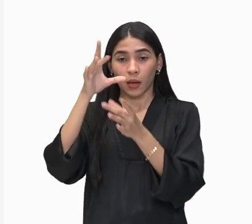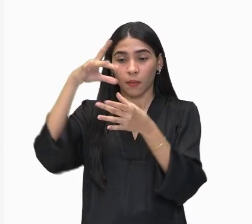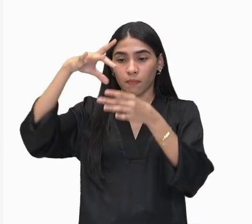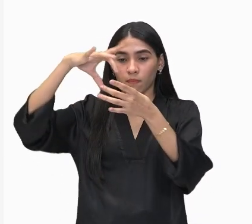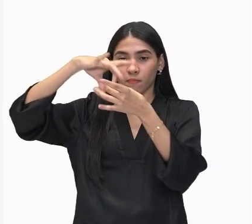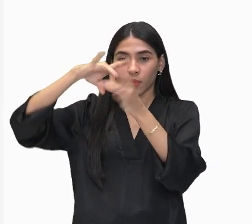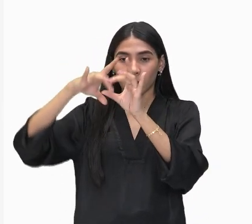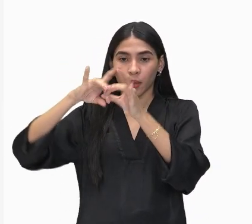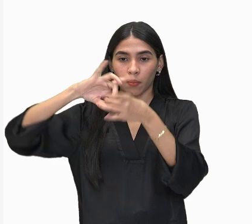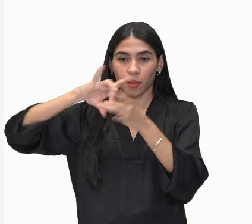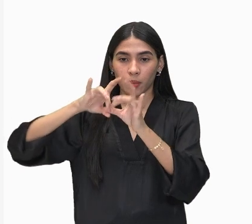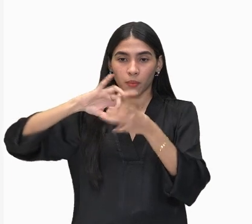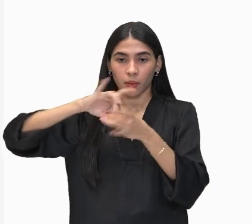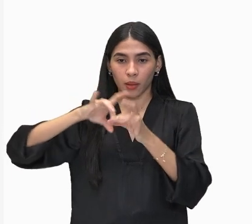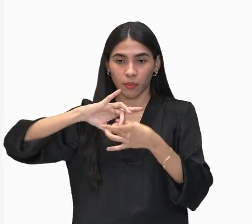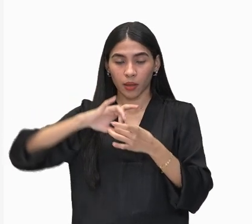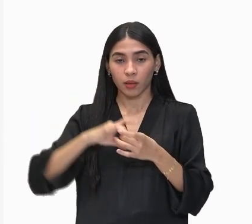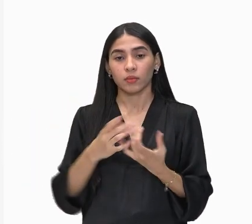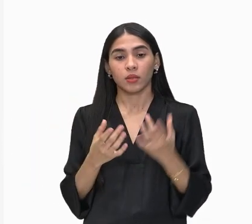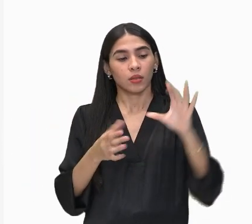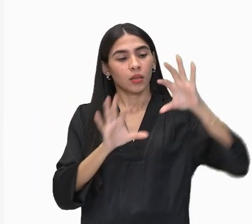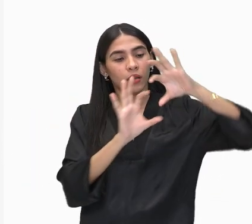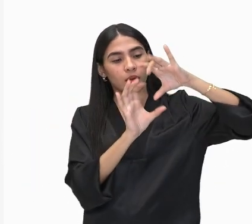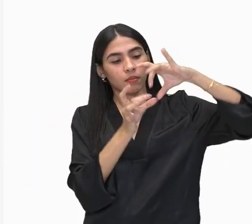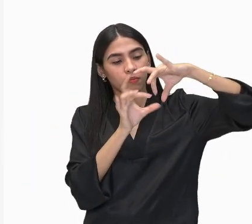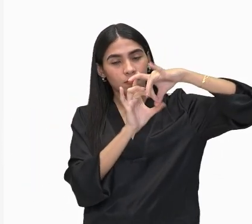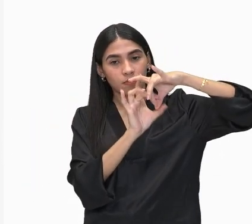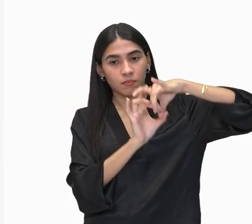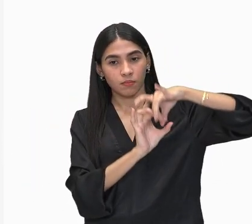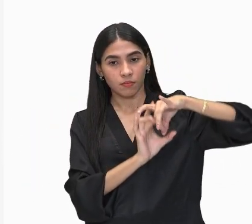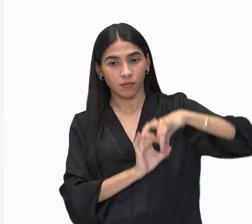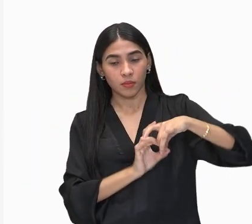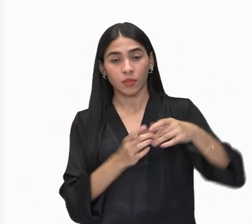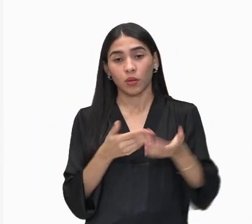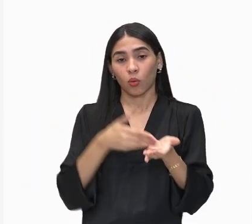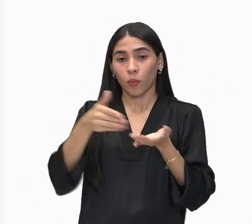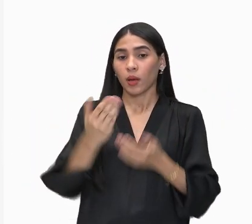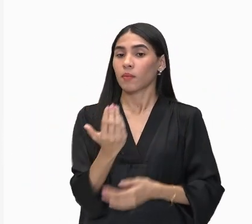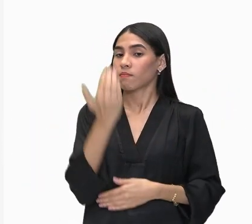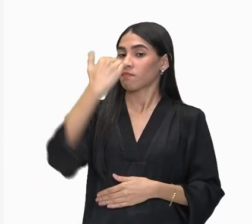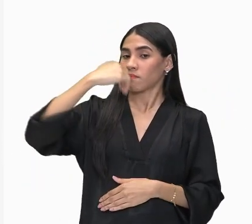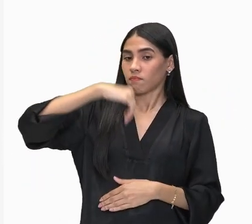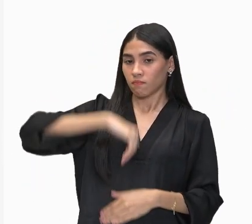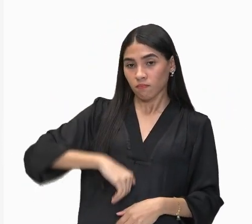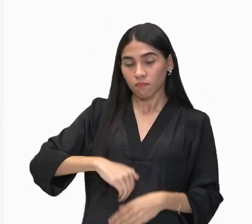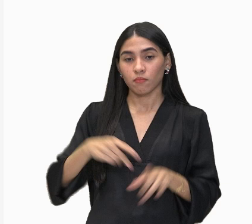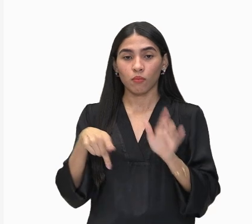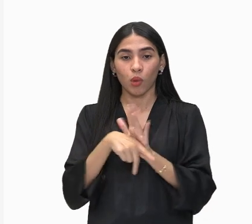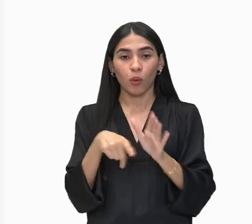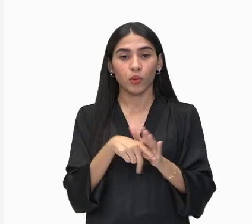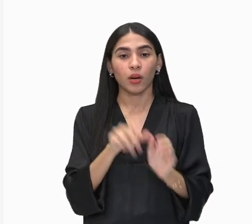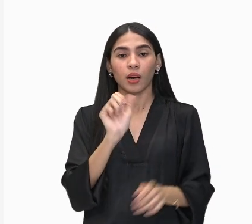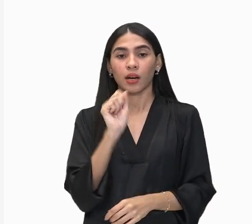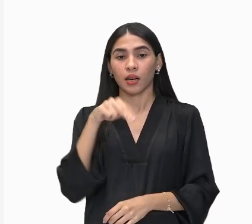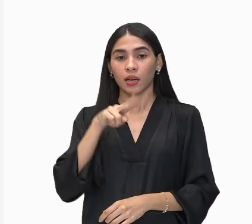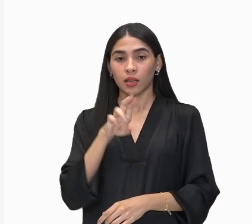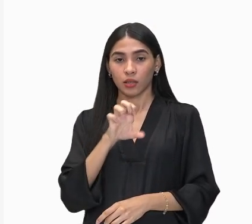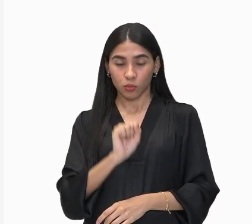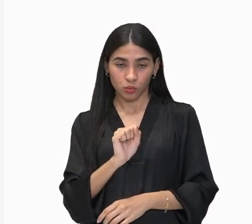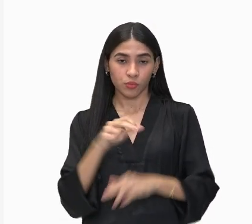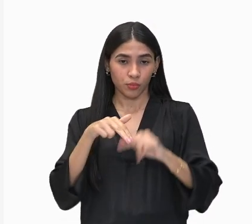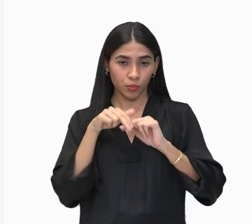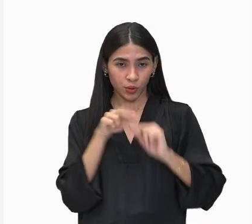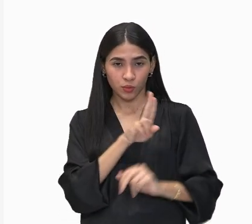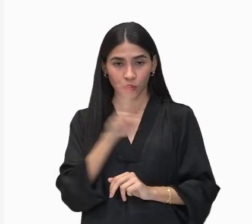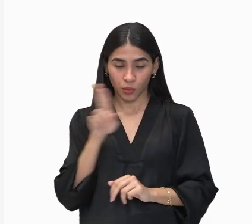eles começam a formar o seu tubo digestório a partir do ânus. Então, é por isso que tem